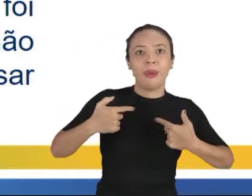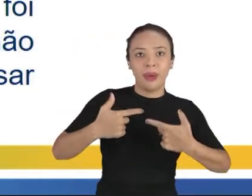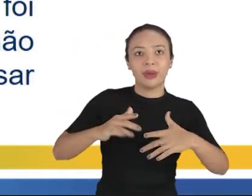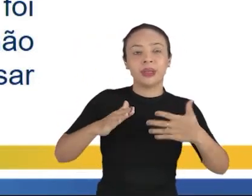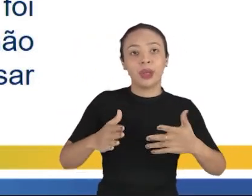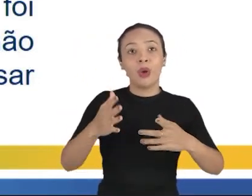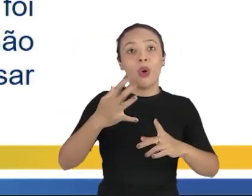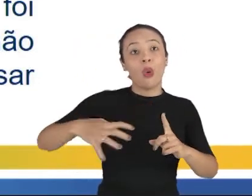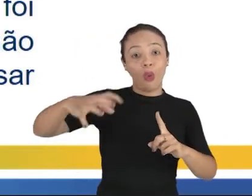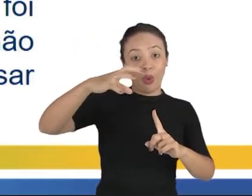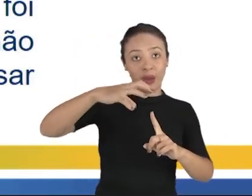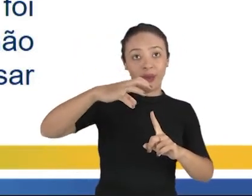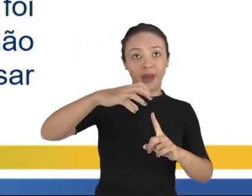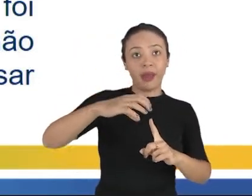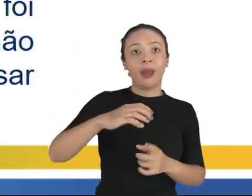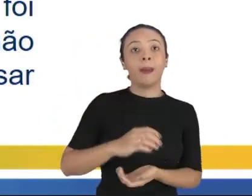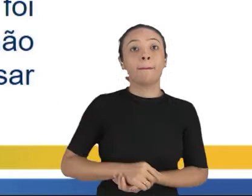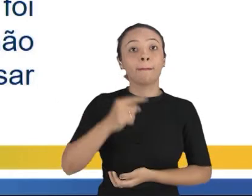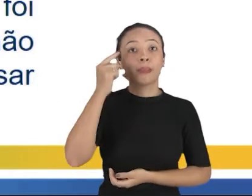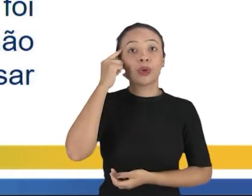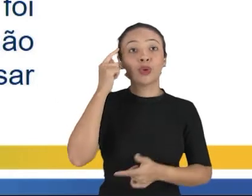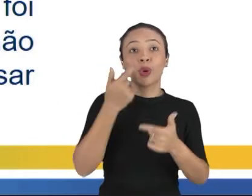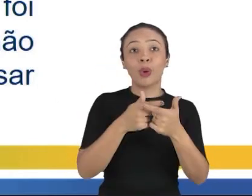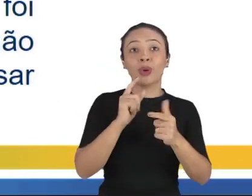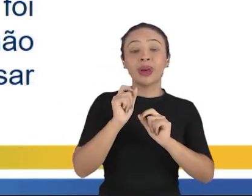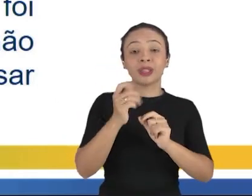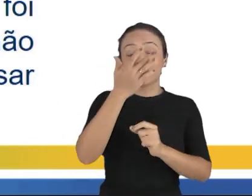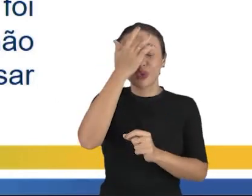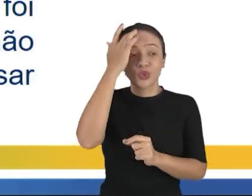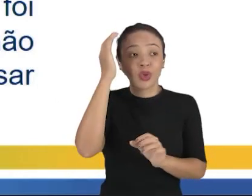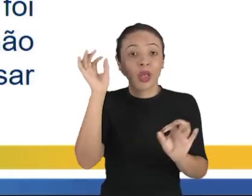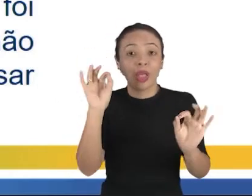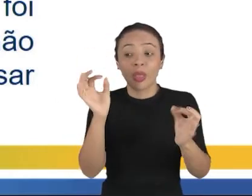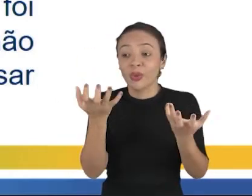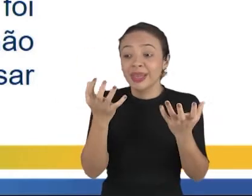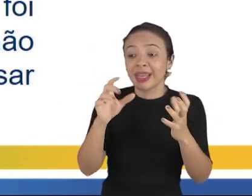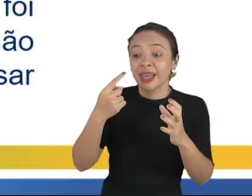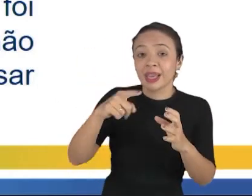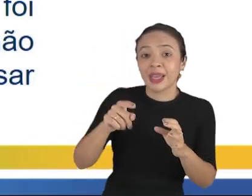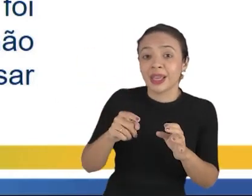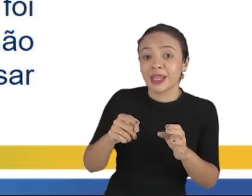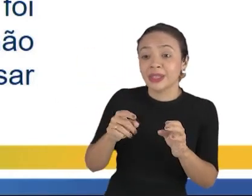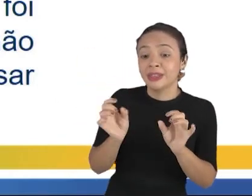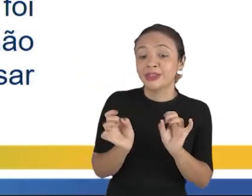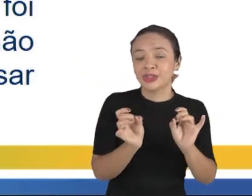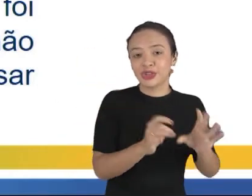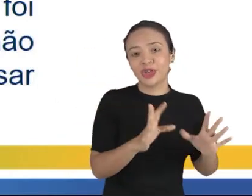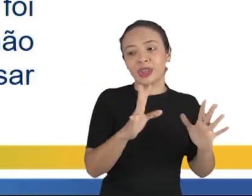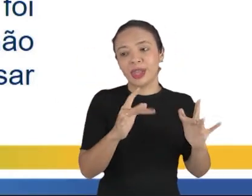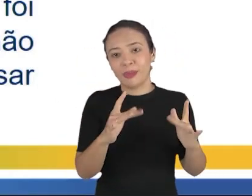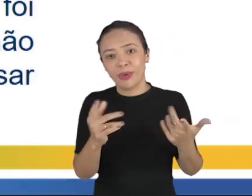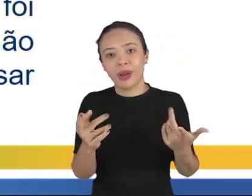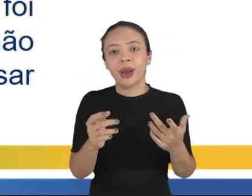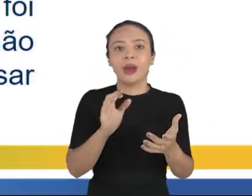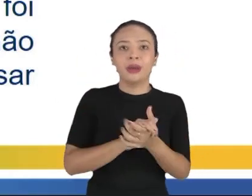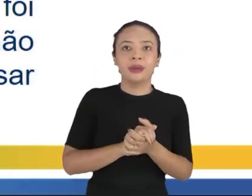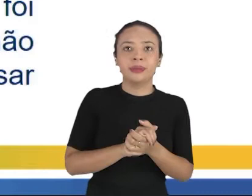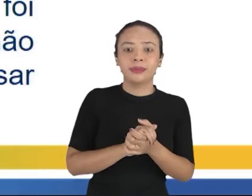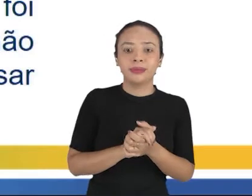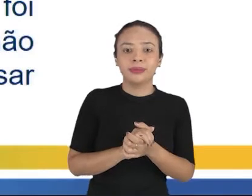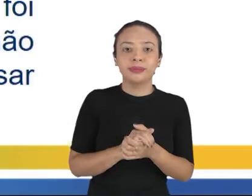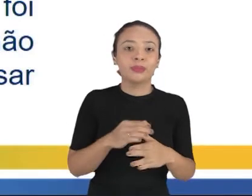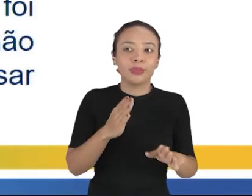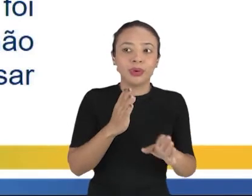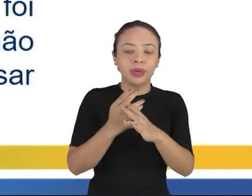Cláudio II pensou que o problema era o fato de ninguém querer abandonar suas esposas, noivas e namoradas para se arriscar numa guerra.